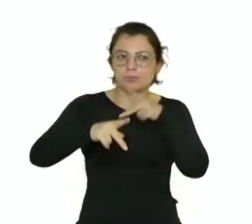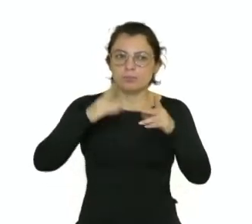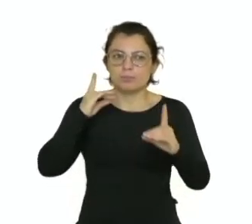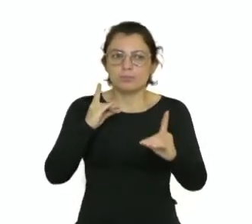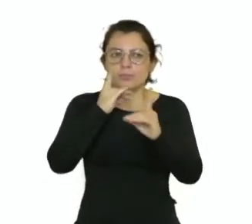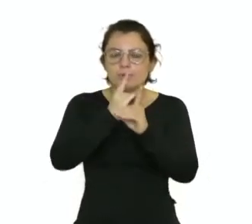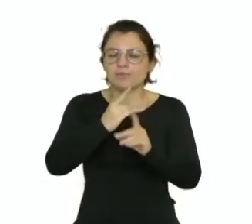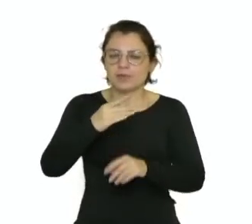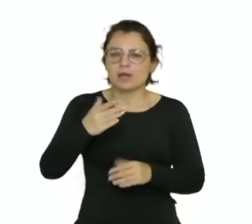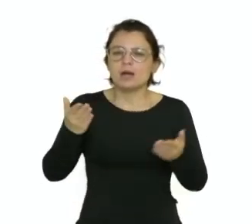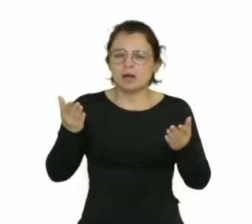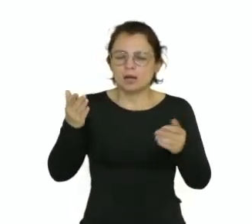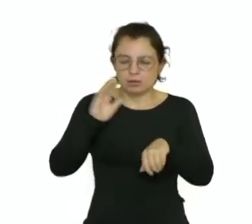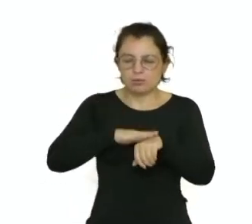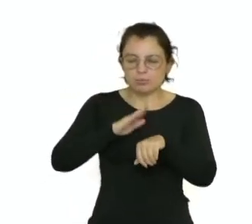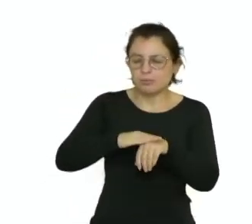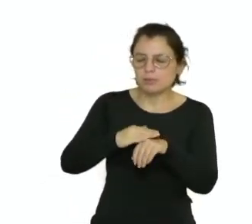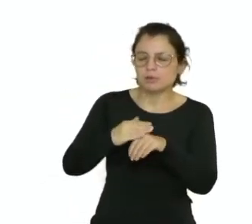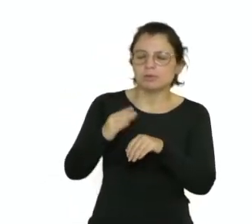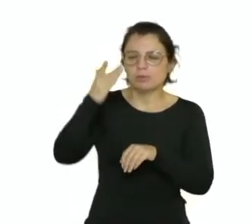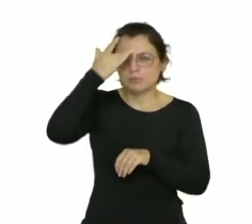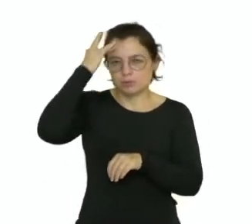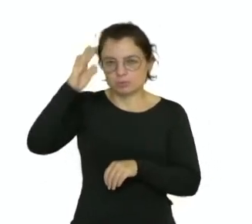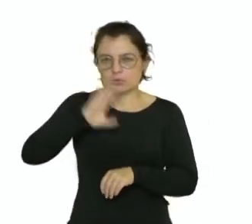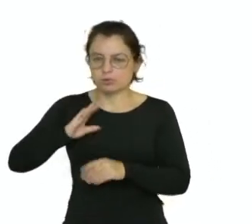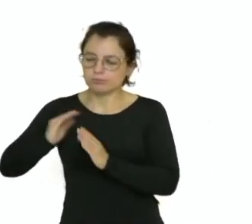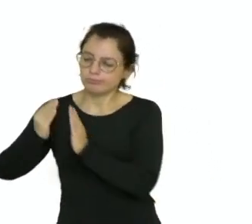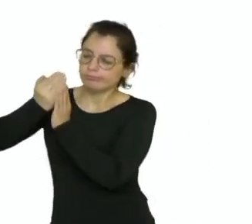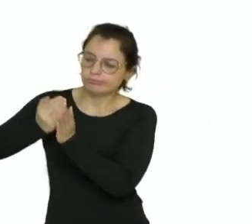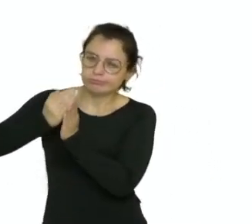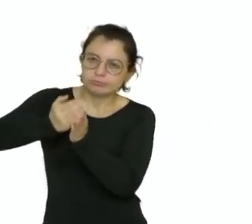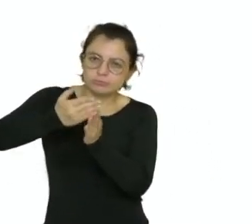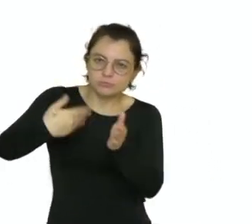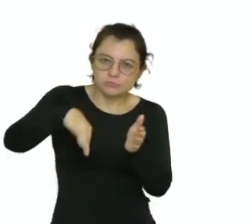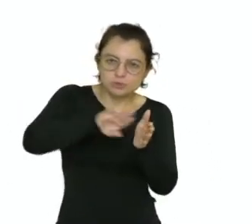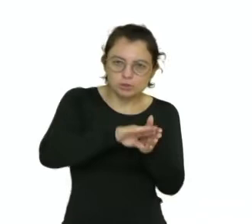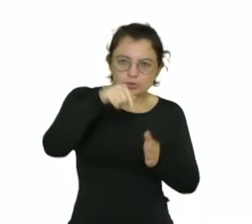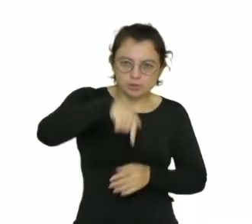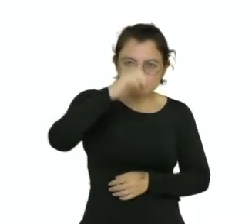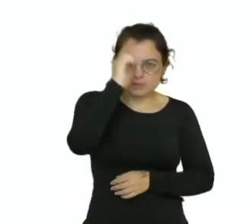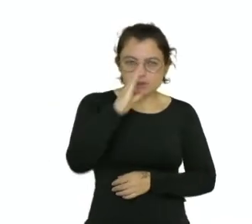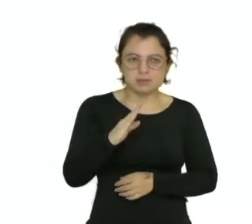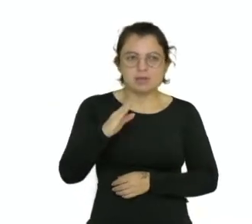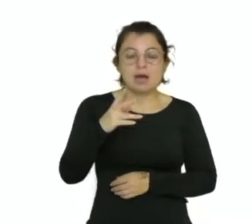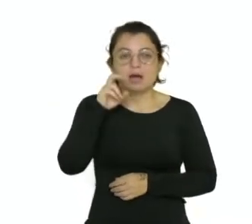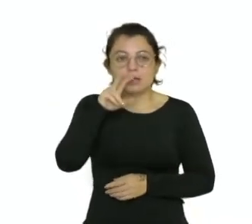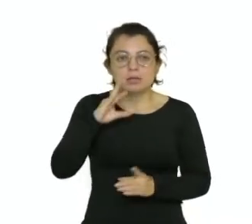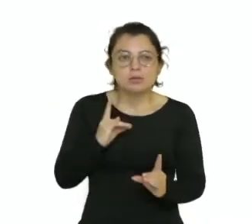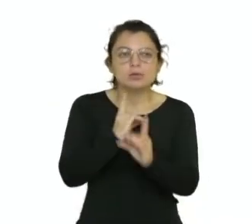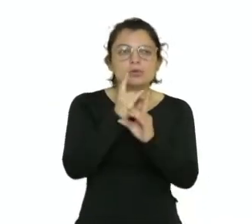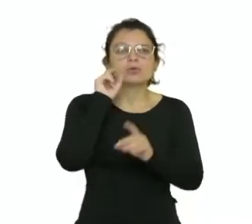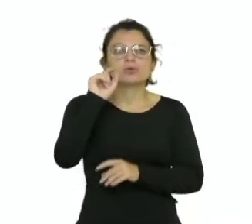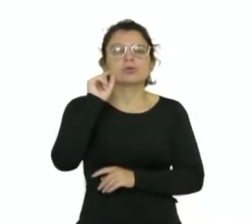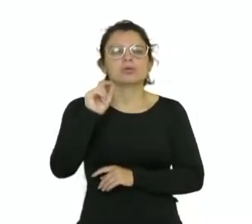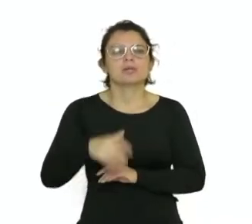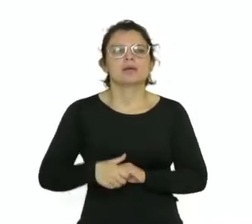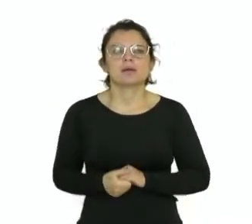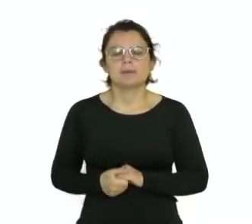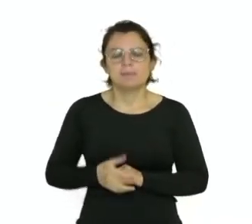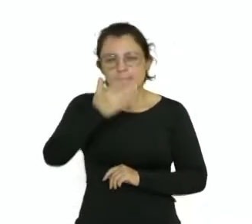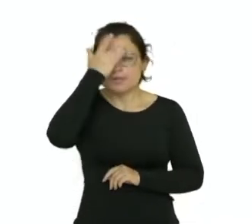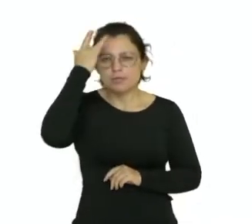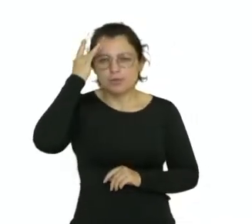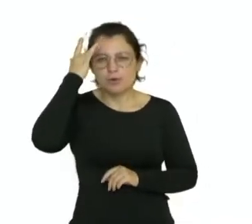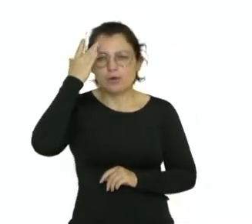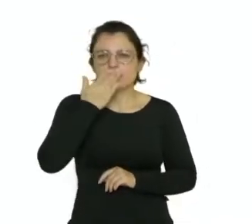portanto muito similares entre si. E aí nós temos a tabela aqui, ó. Língua tupinambá,